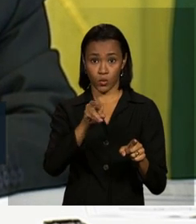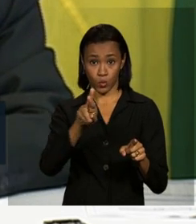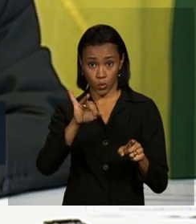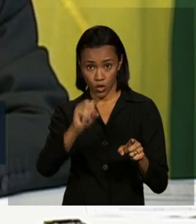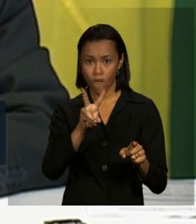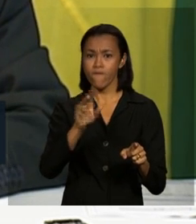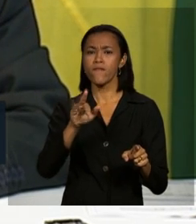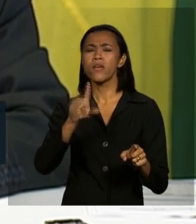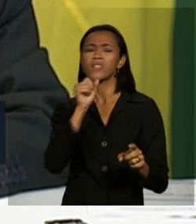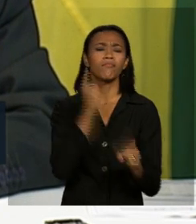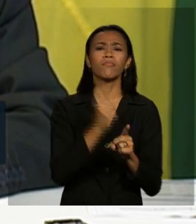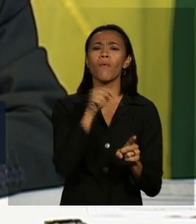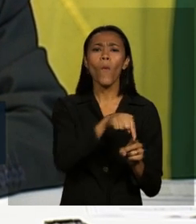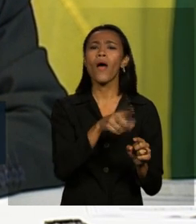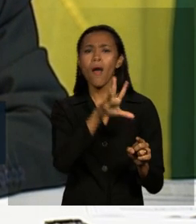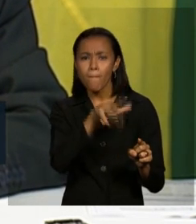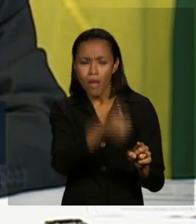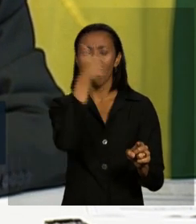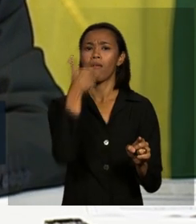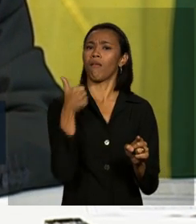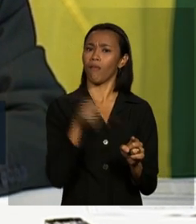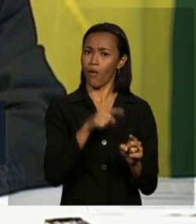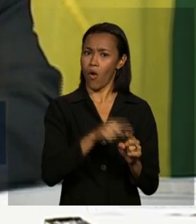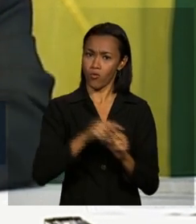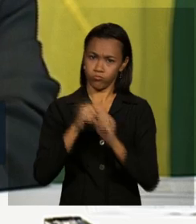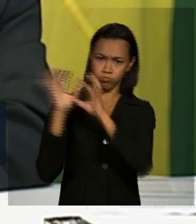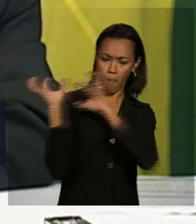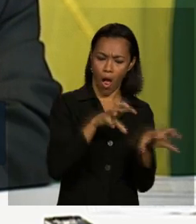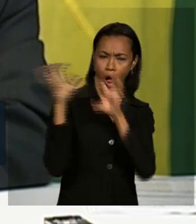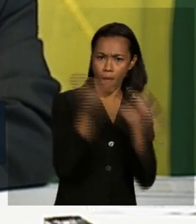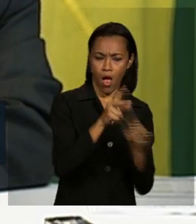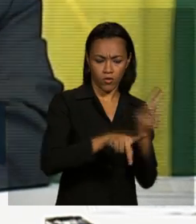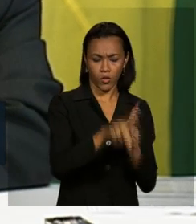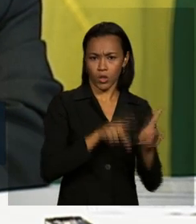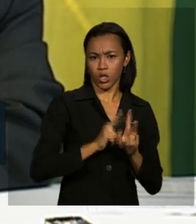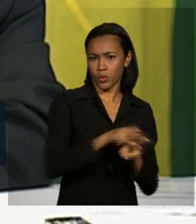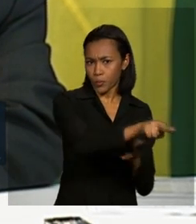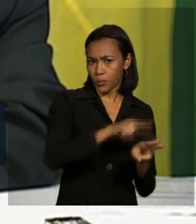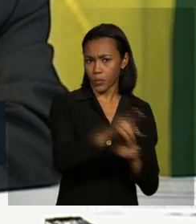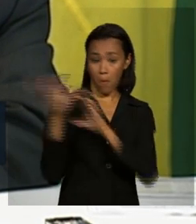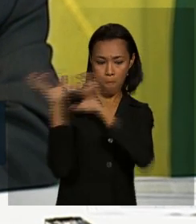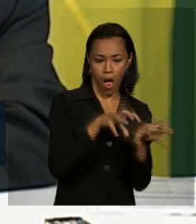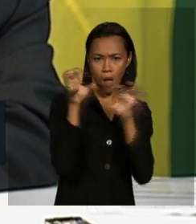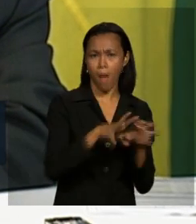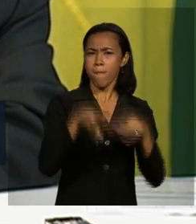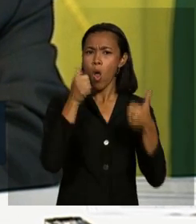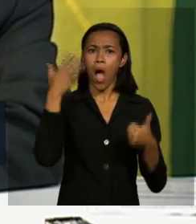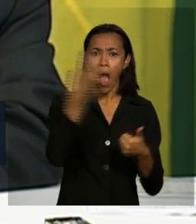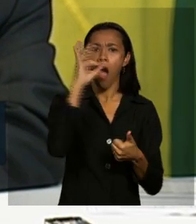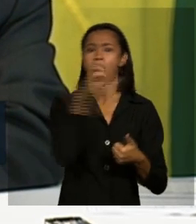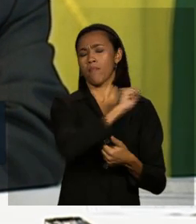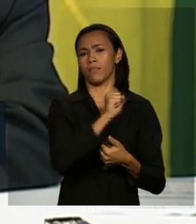vai encontrar e uma condição de escoamento que se verificará de forma mais rápida